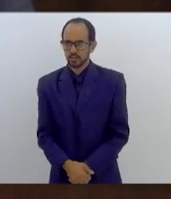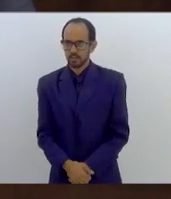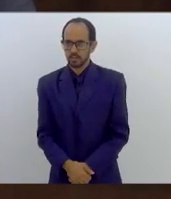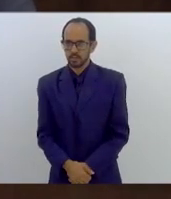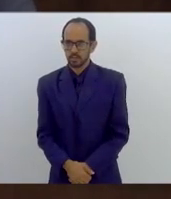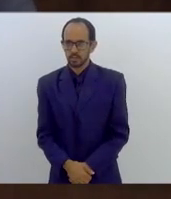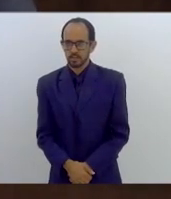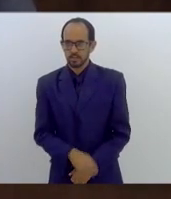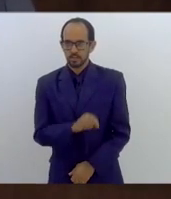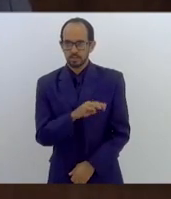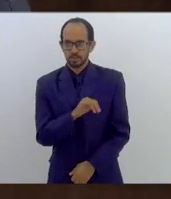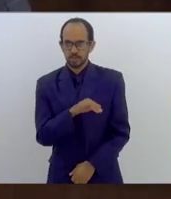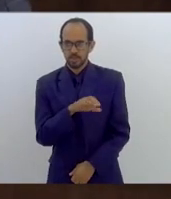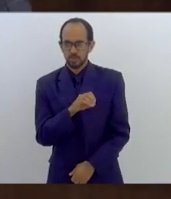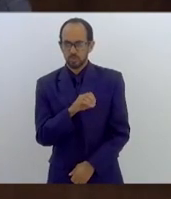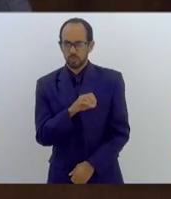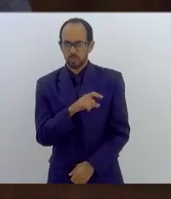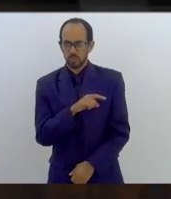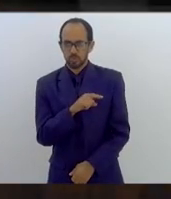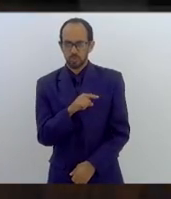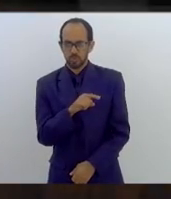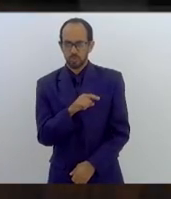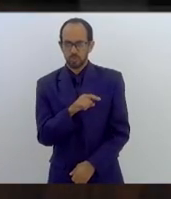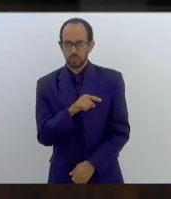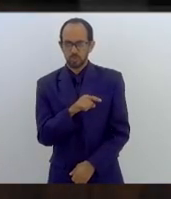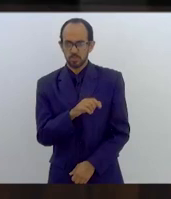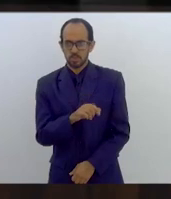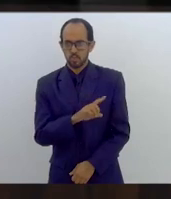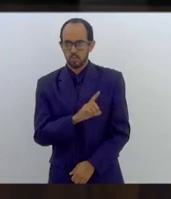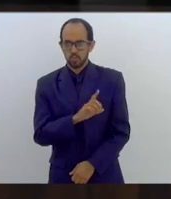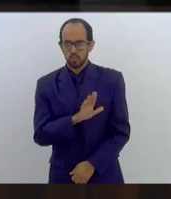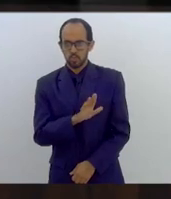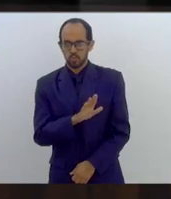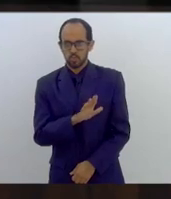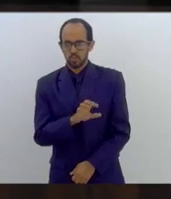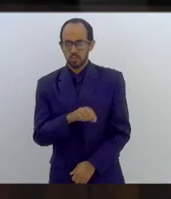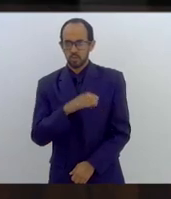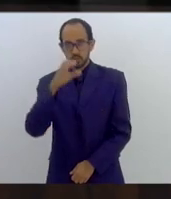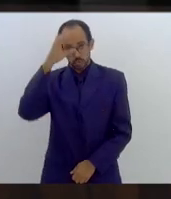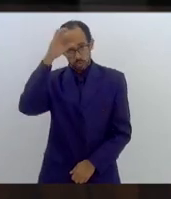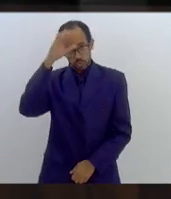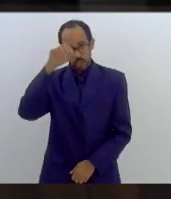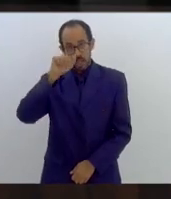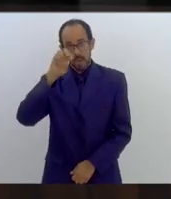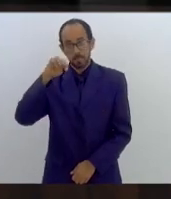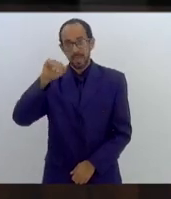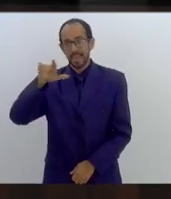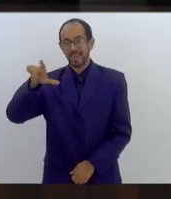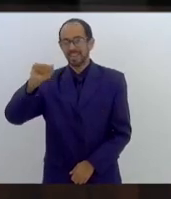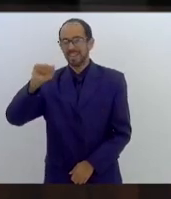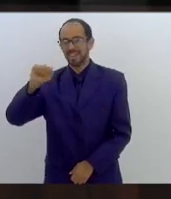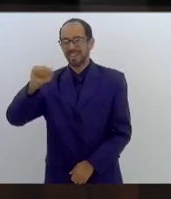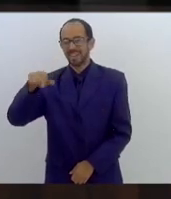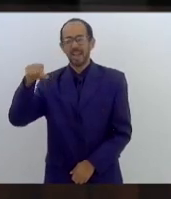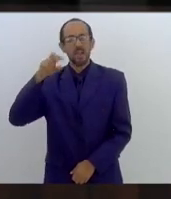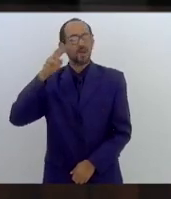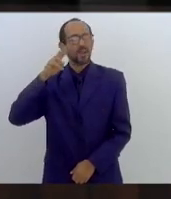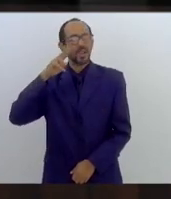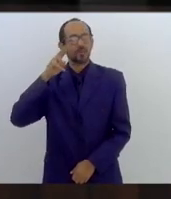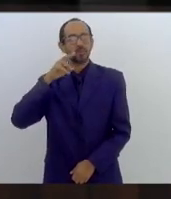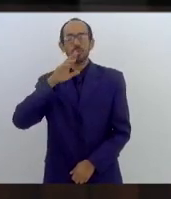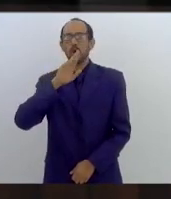Marcelinho. A tia Amélia. Lembro, tia Amélia, eu lembro do Roberto Carlos, né, doutor Luiz Felipe?